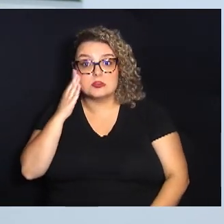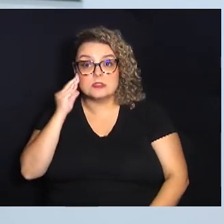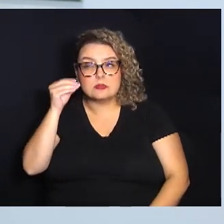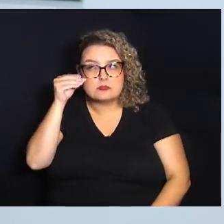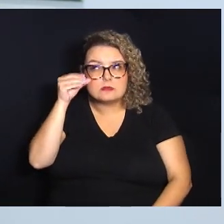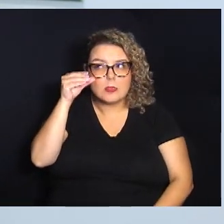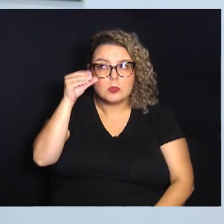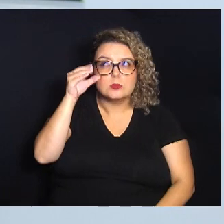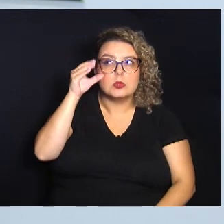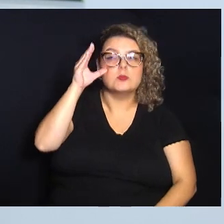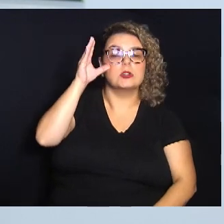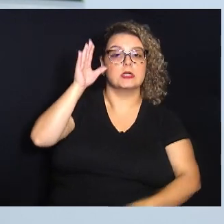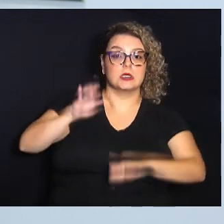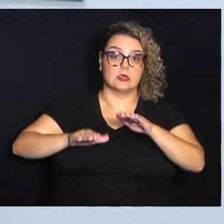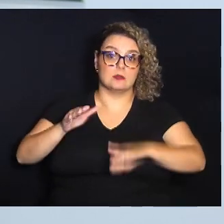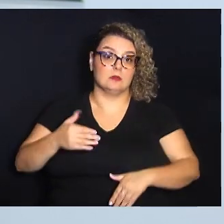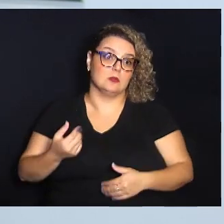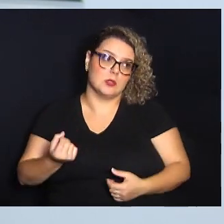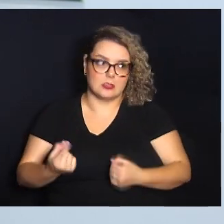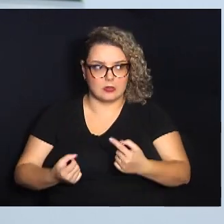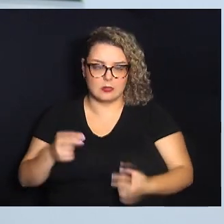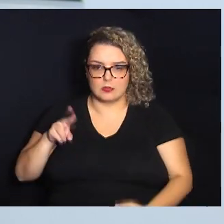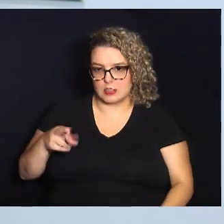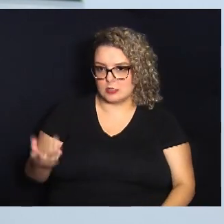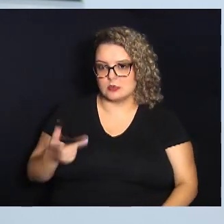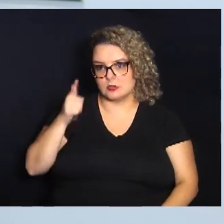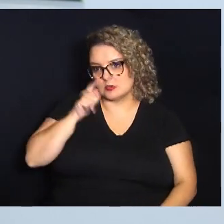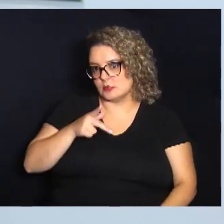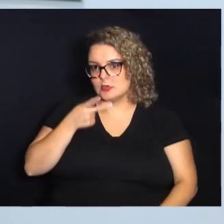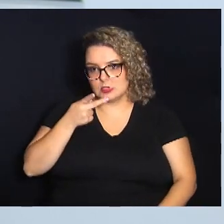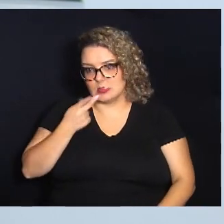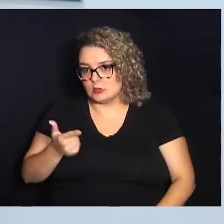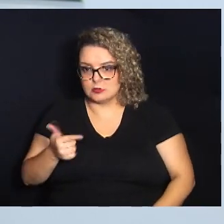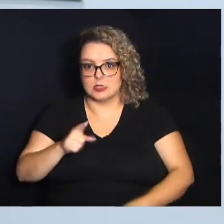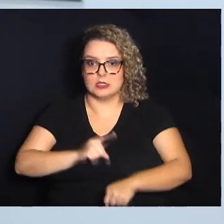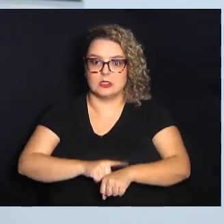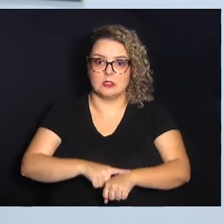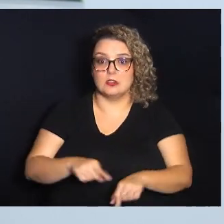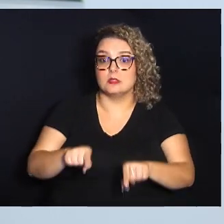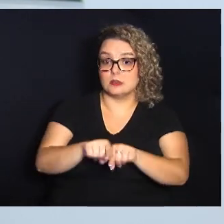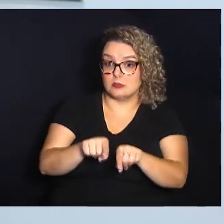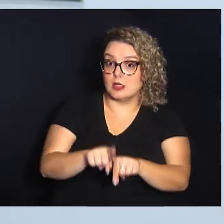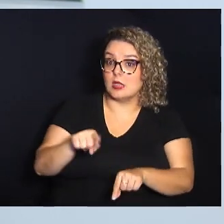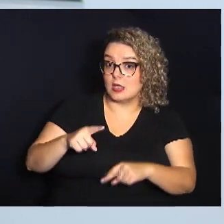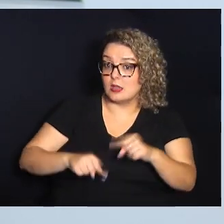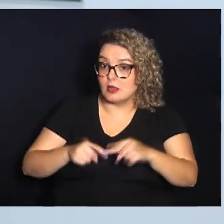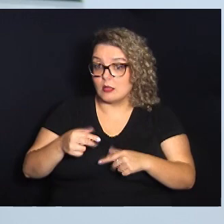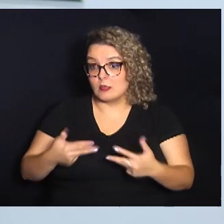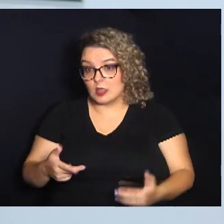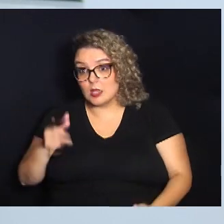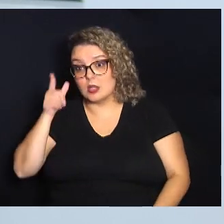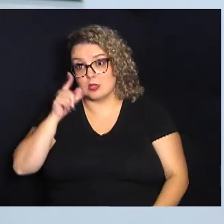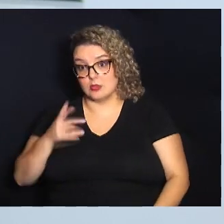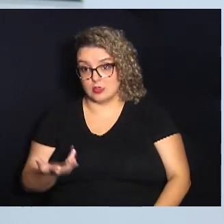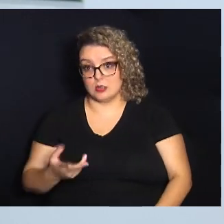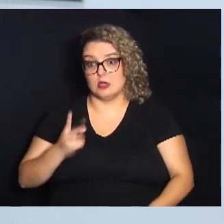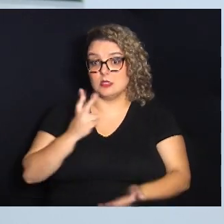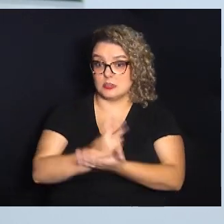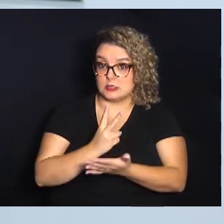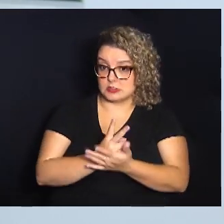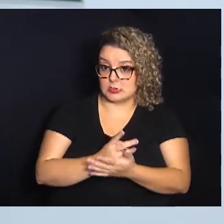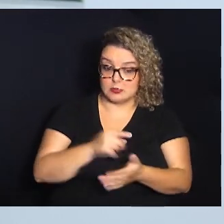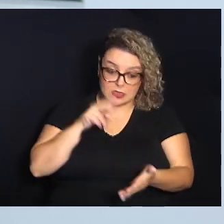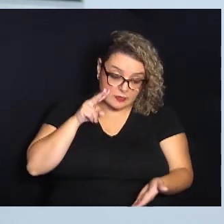um pouco mais sobre coisas que, às vezes, por algum motivo, ele não consegue falar, não dá tempo, sem contar que ele é um material que a gente consegue